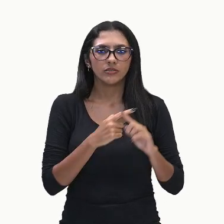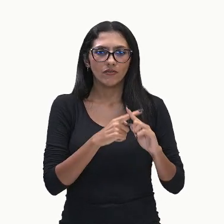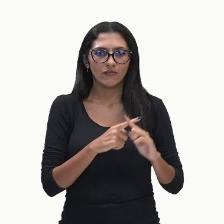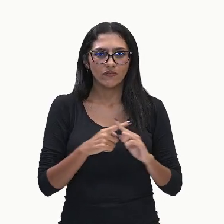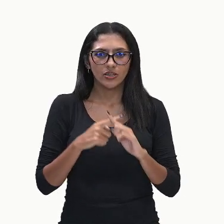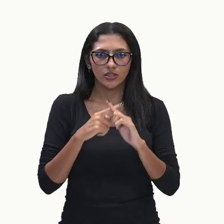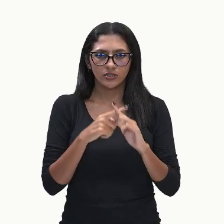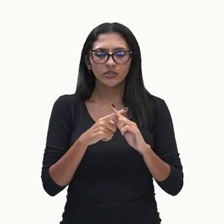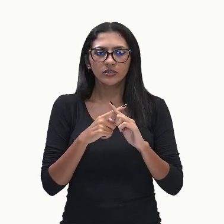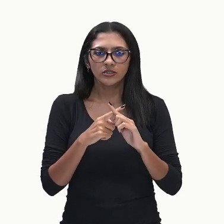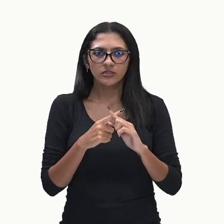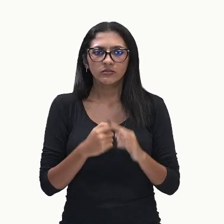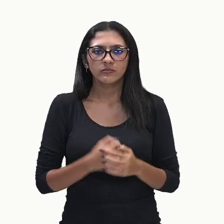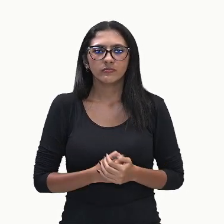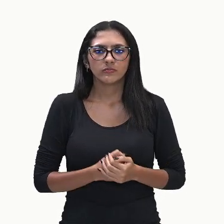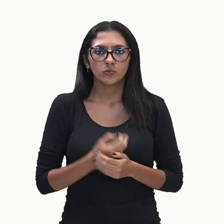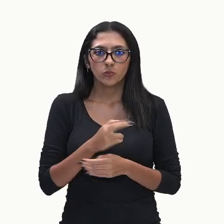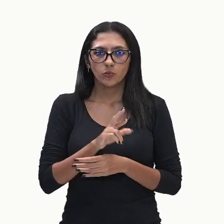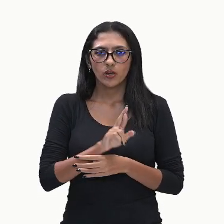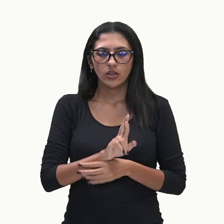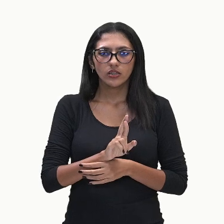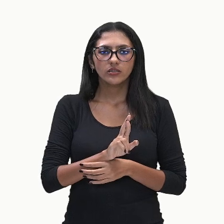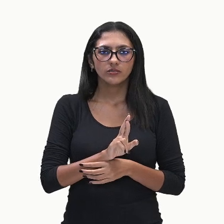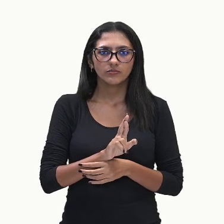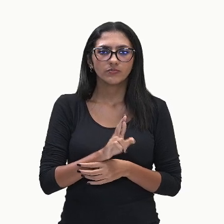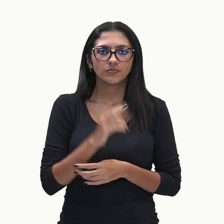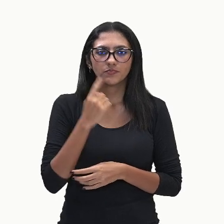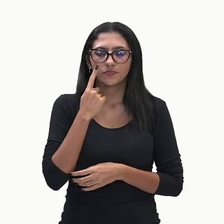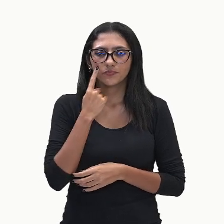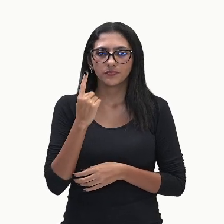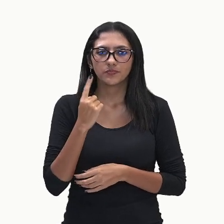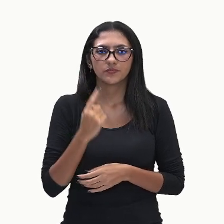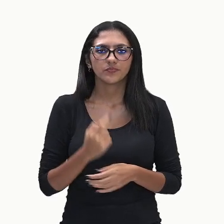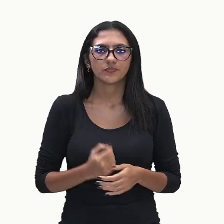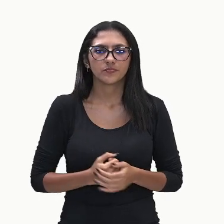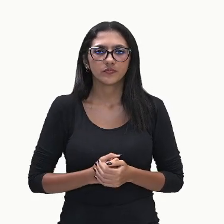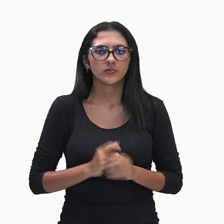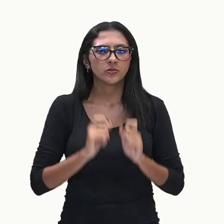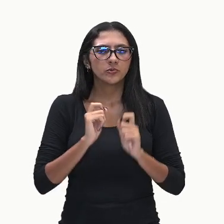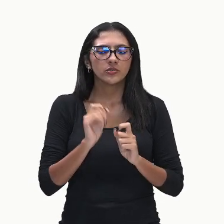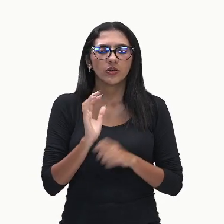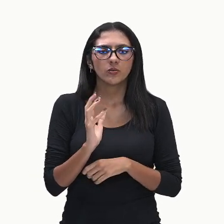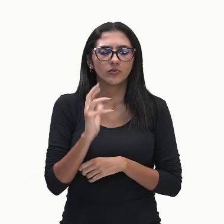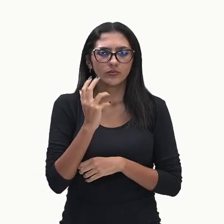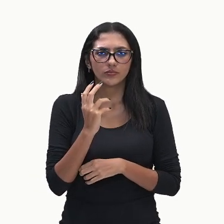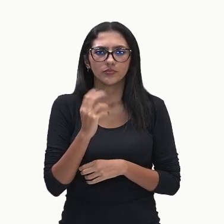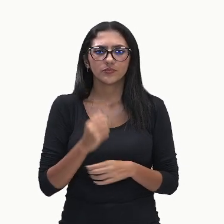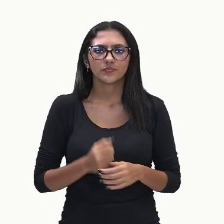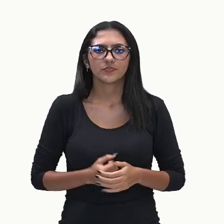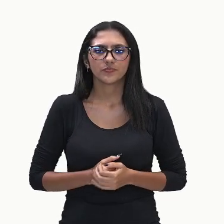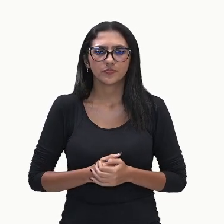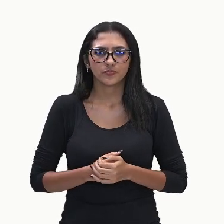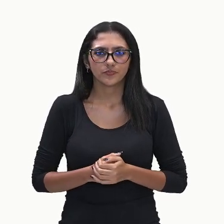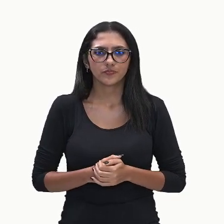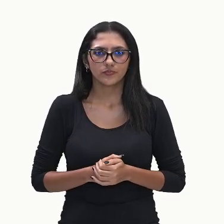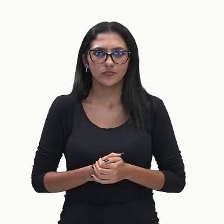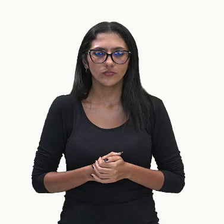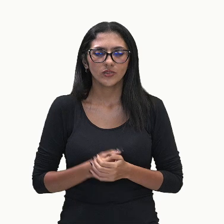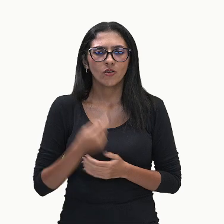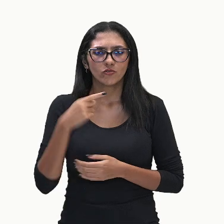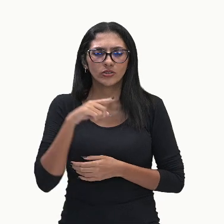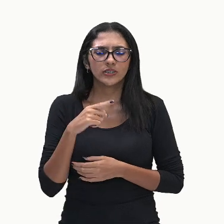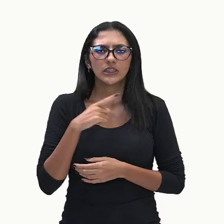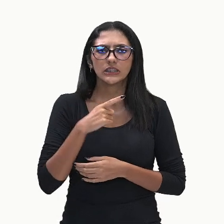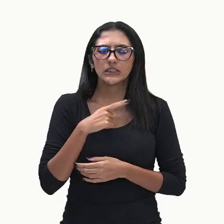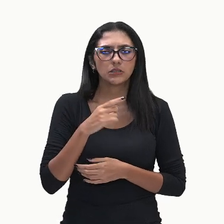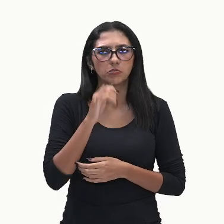vezes o raio. Opa, cuidado aqui, pessoal. O que acontece? Você mais empolgado pode